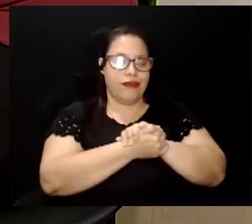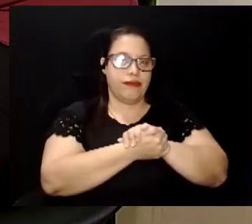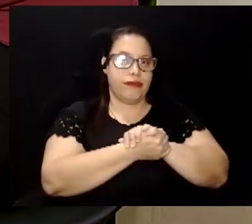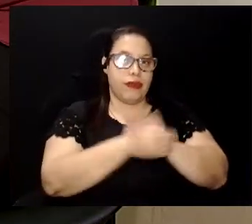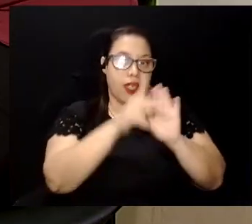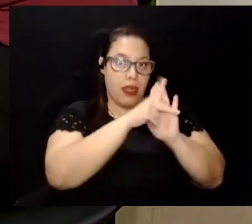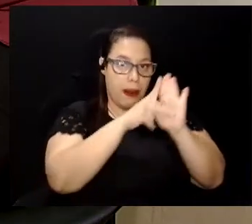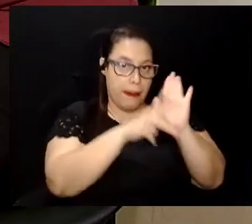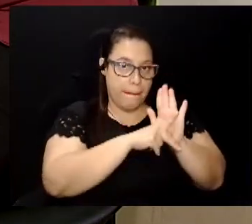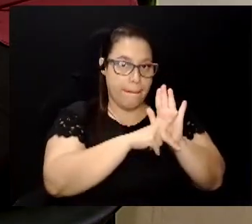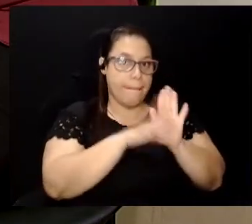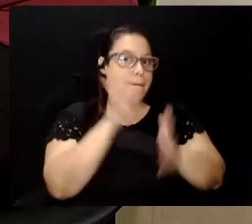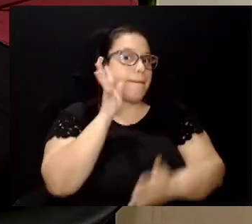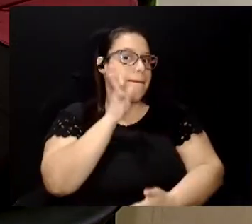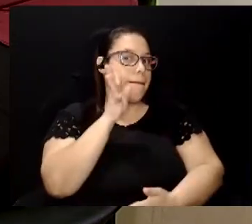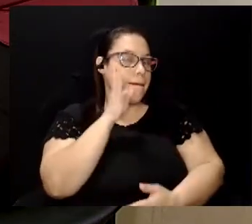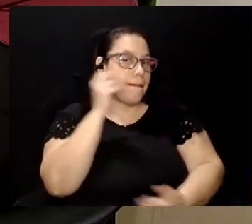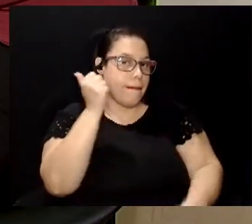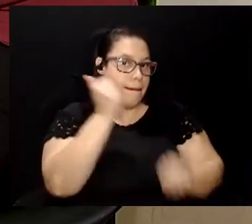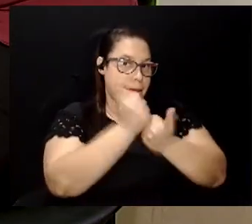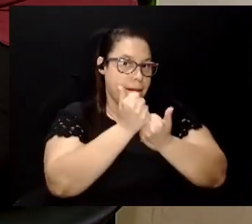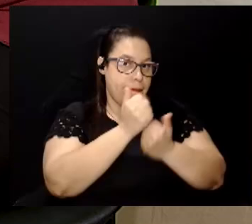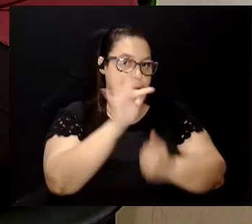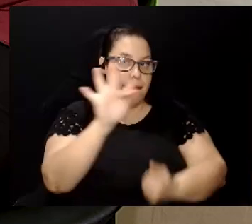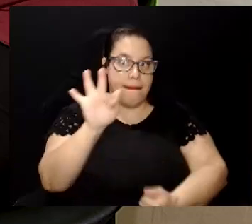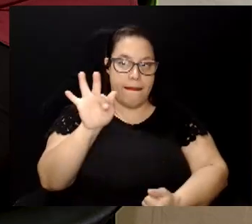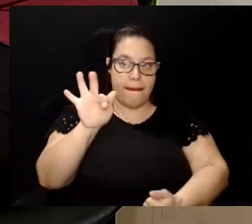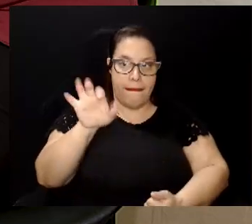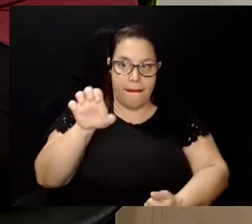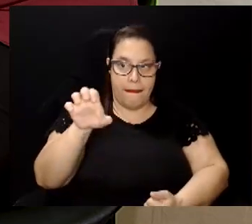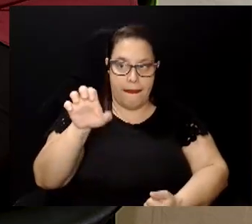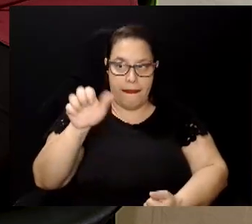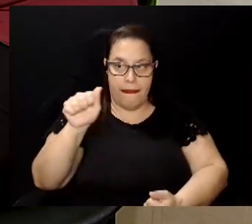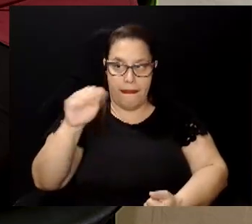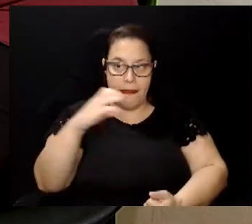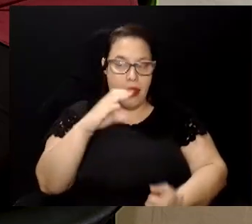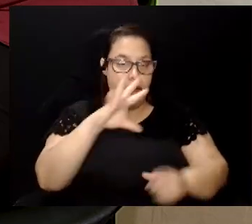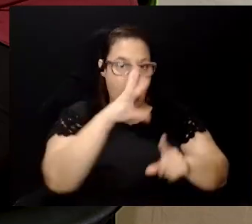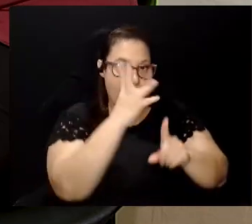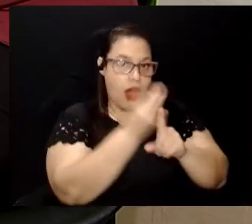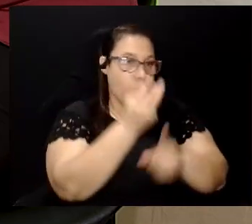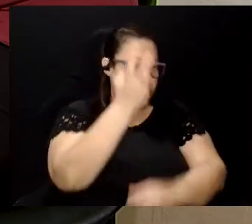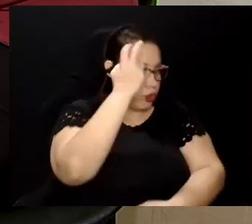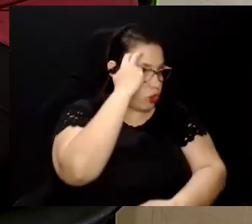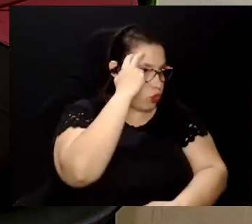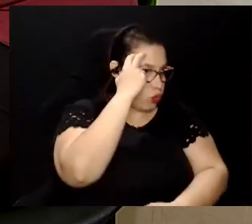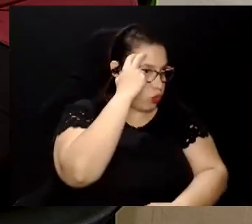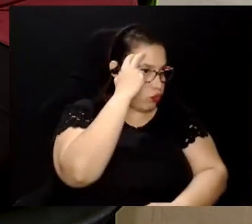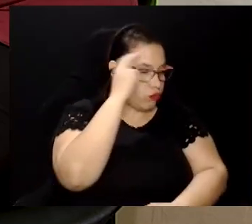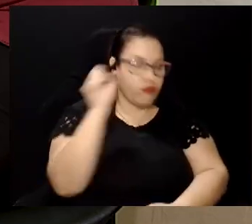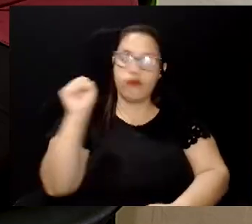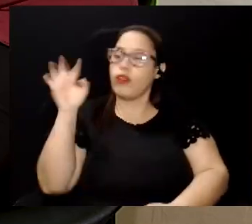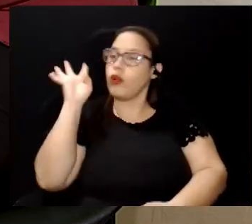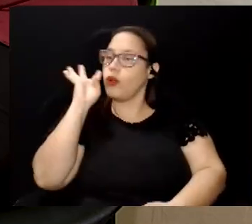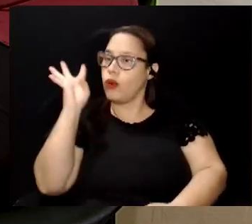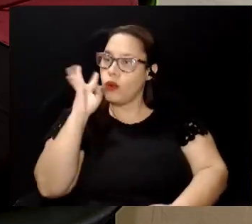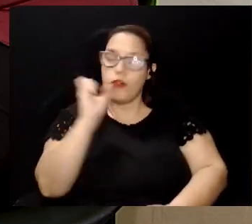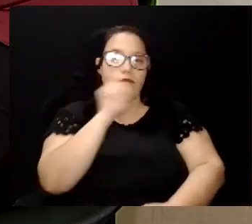parceria com a FEAC também, que chama Arte Cultura. Ai, que legal. Então esse projeto é um projeto muito grandioso,